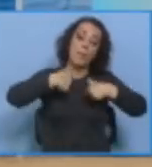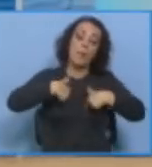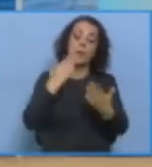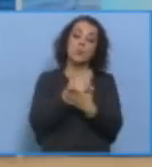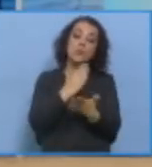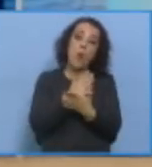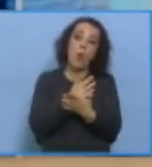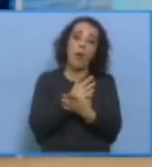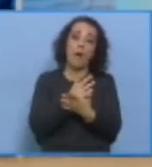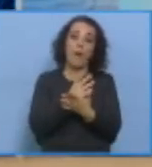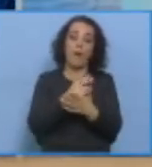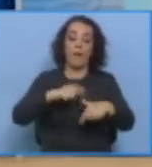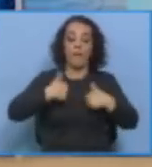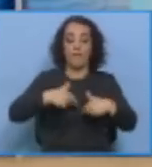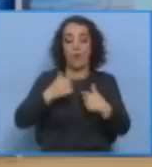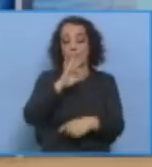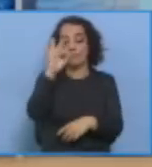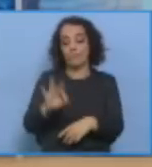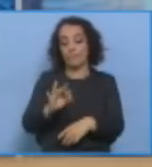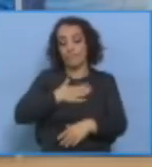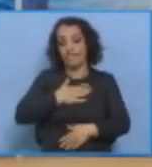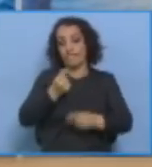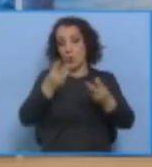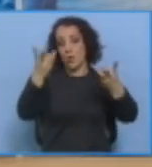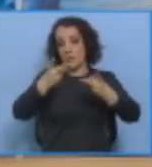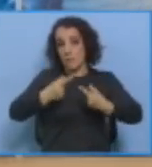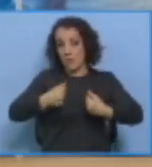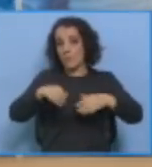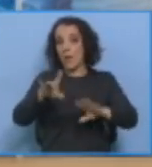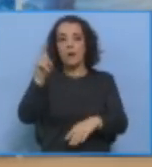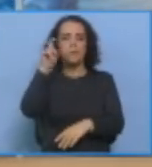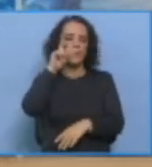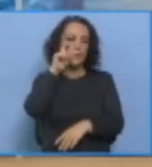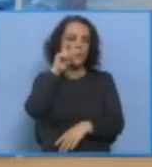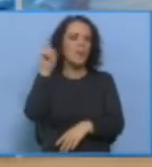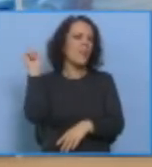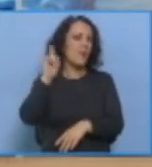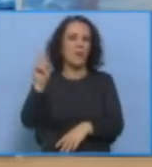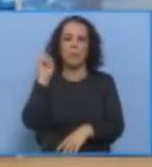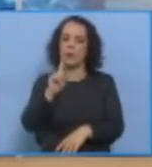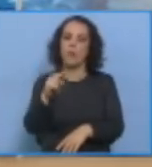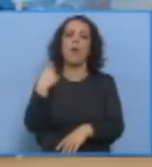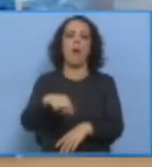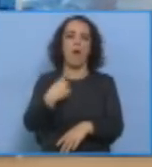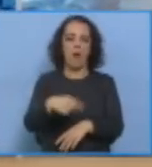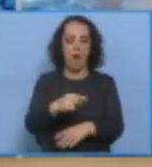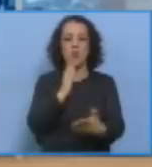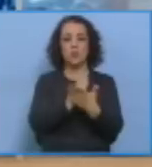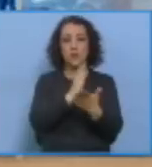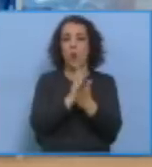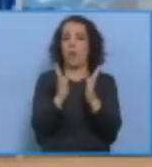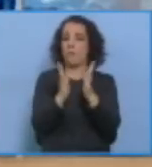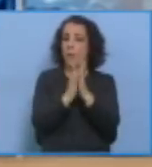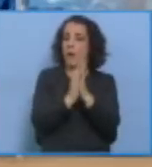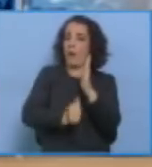eventualmente, isso como uma margem do seu próprio orçamento, e é importante salvaguardar que há um conjunto muito significativo de escolas e escolas católicas